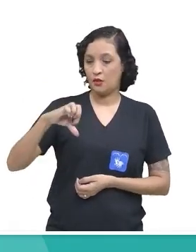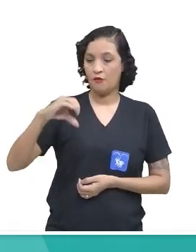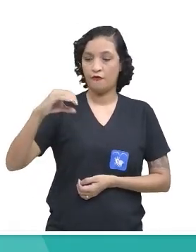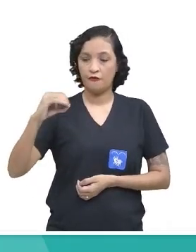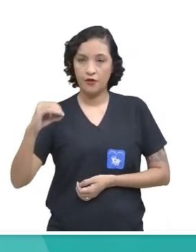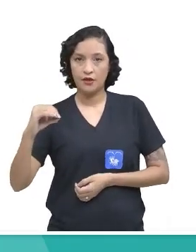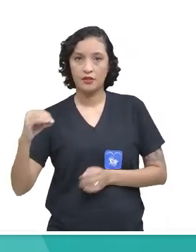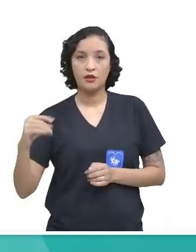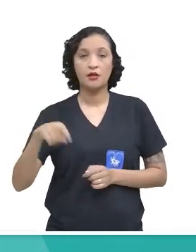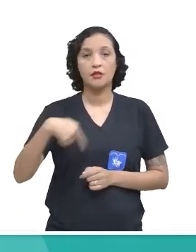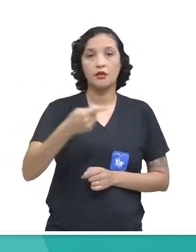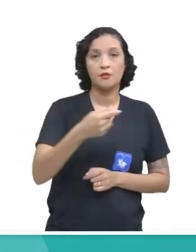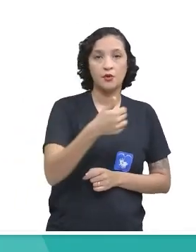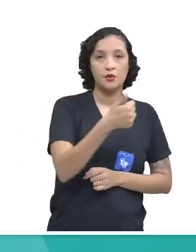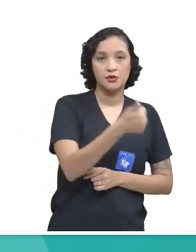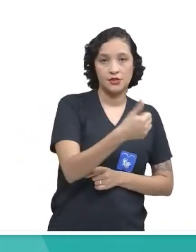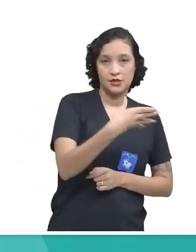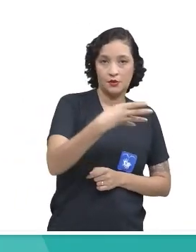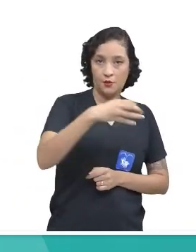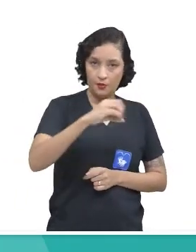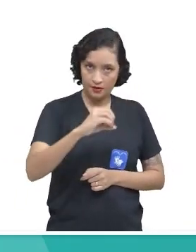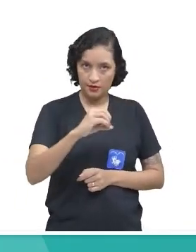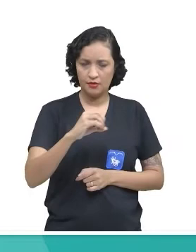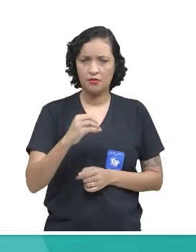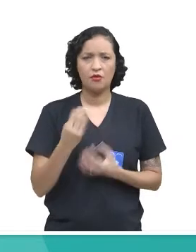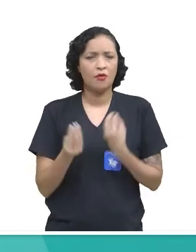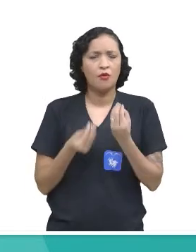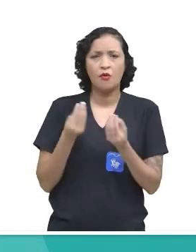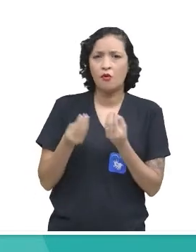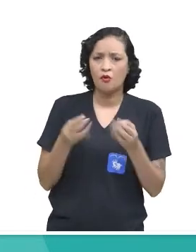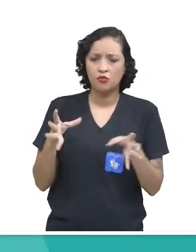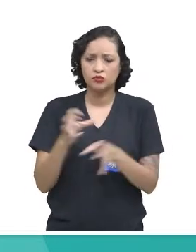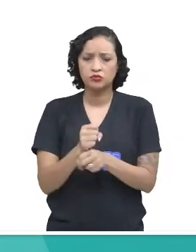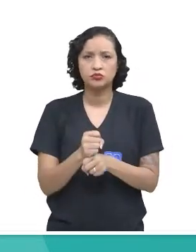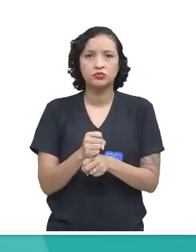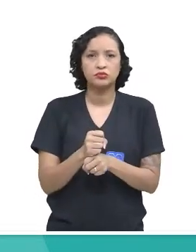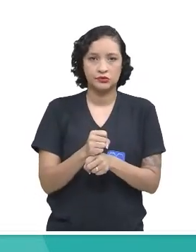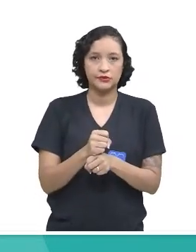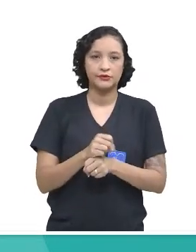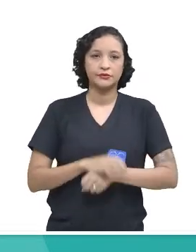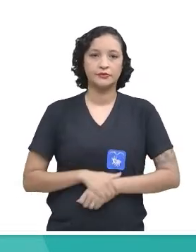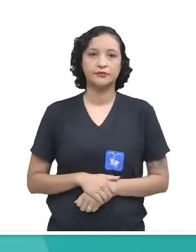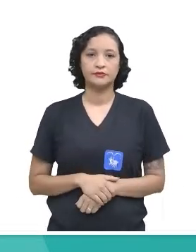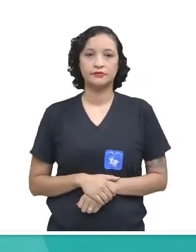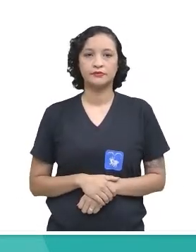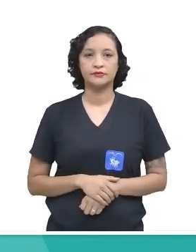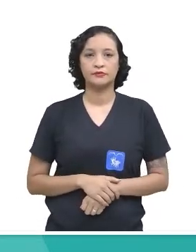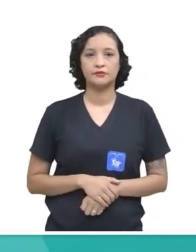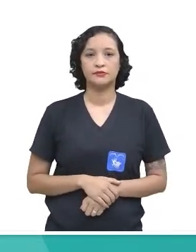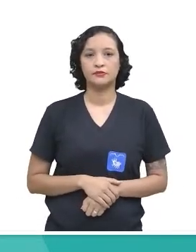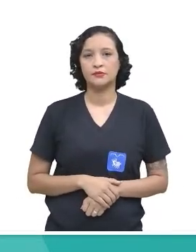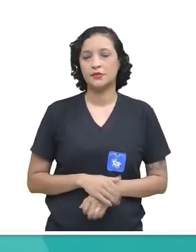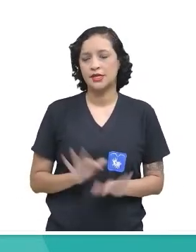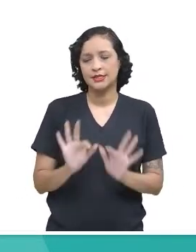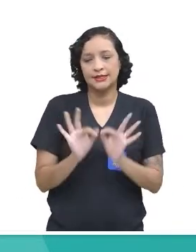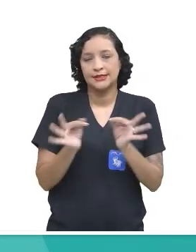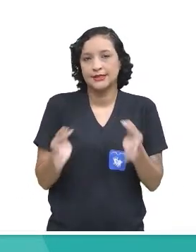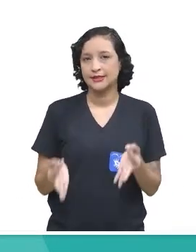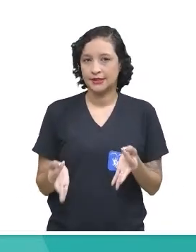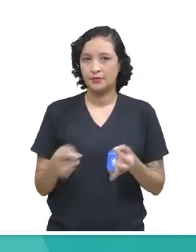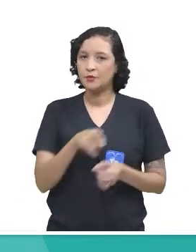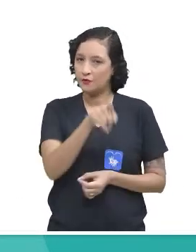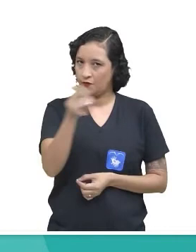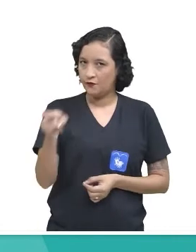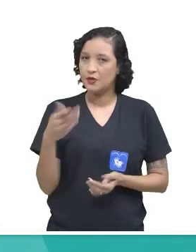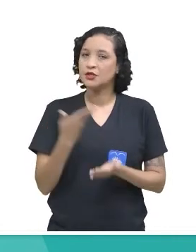depois a frequência de treinamento para 140. Como é que a gente vai fazer esse cálculo aí, né, de aumento de percentual? É bem simples, né? Vocês já